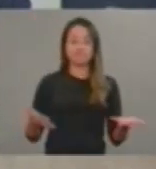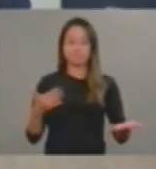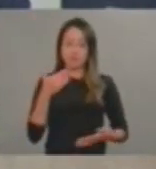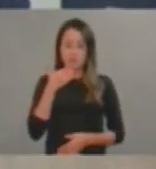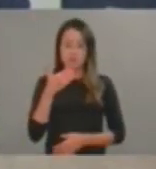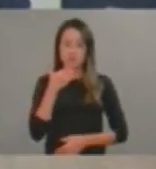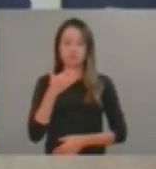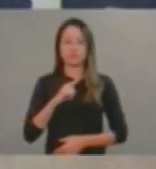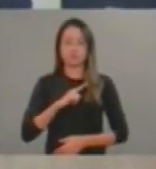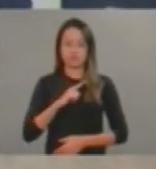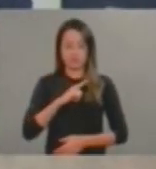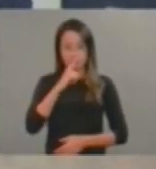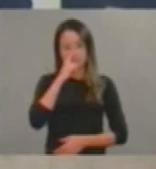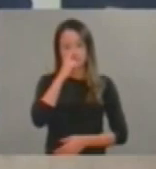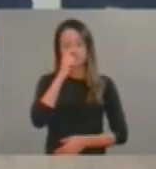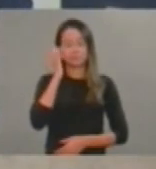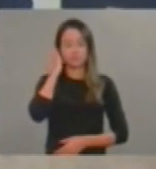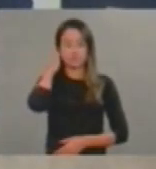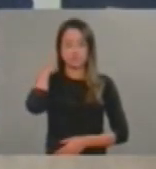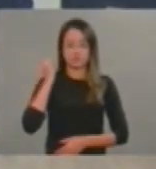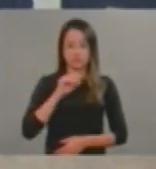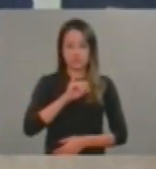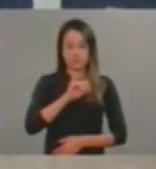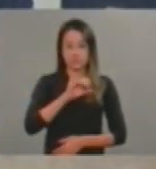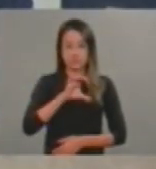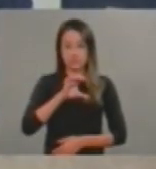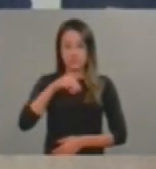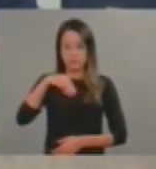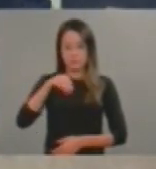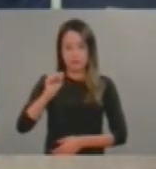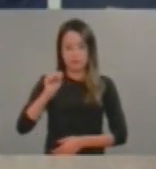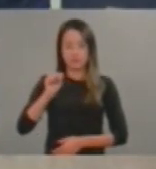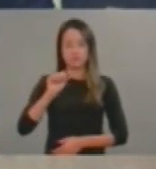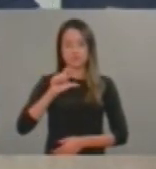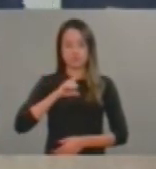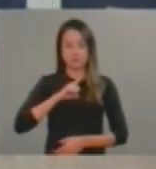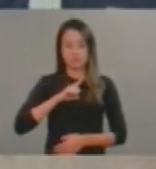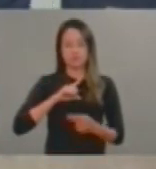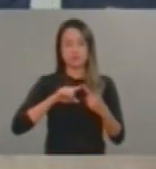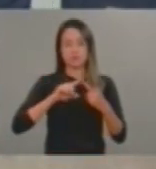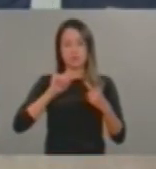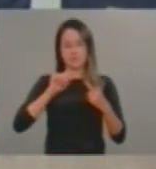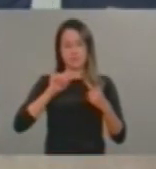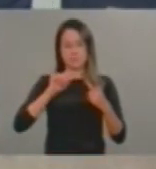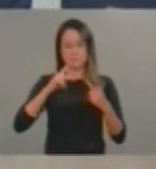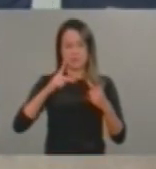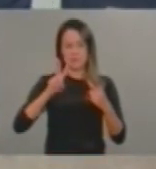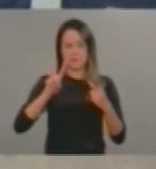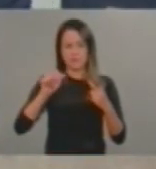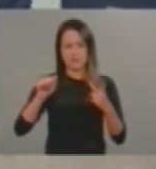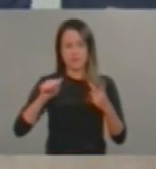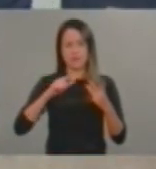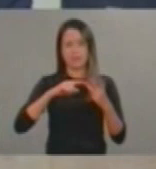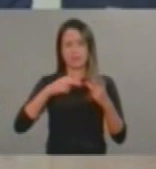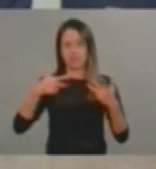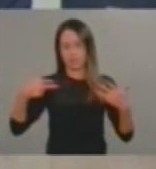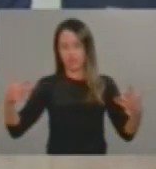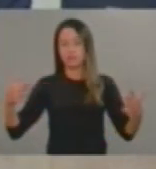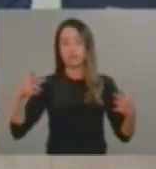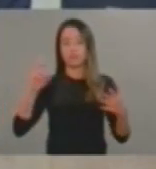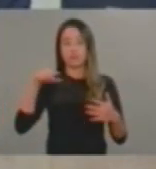A arrecadação dos impostos, ICMS e IPVA, especialmente, foram menores do